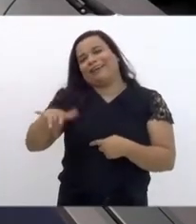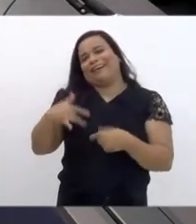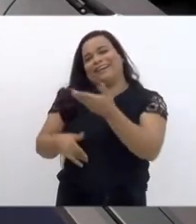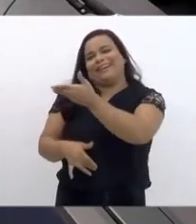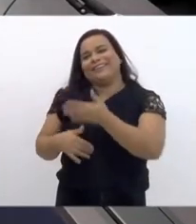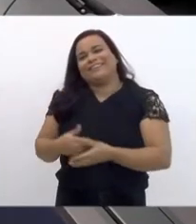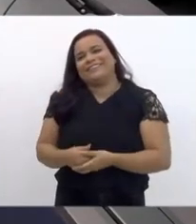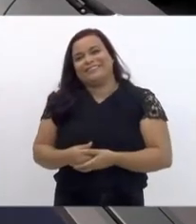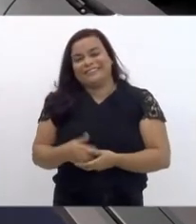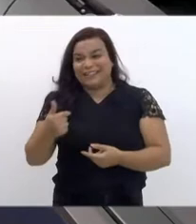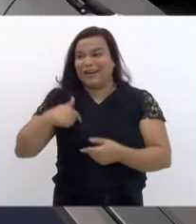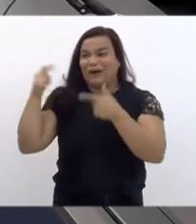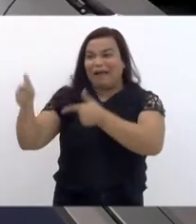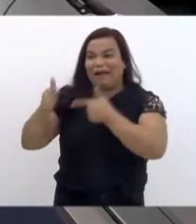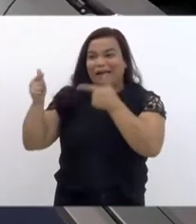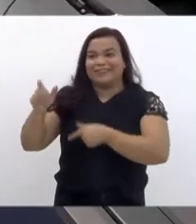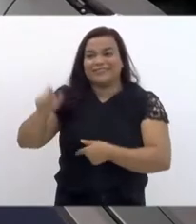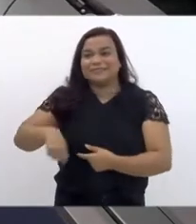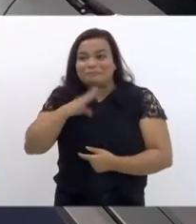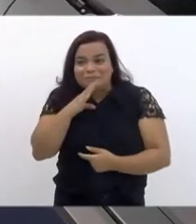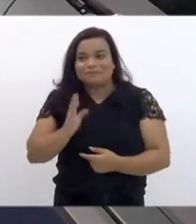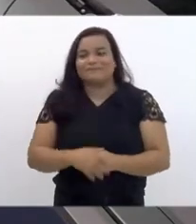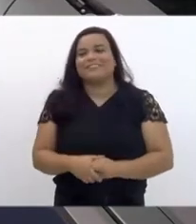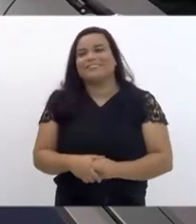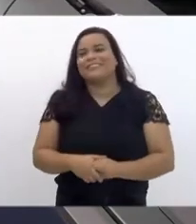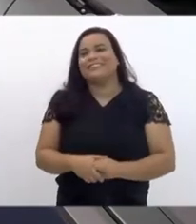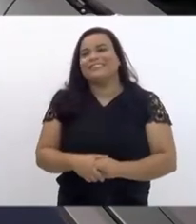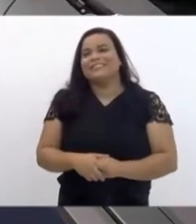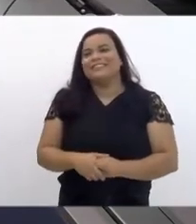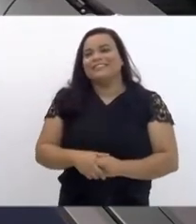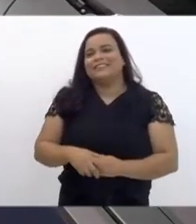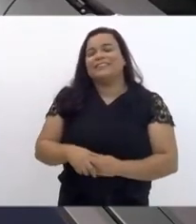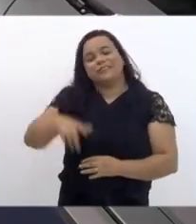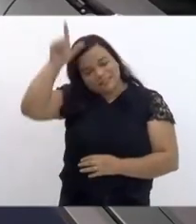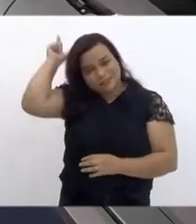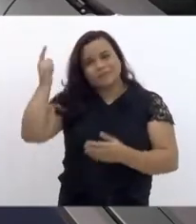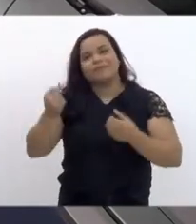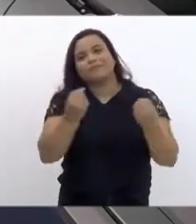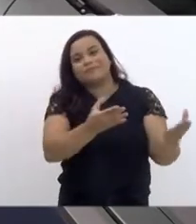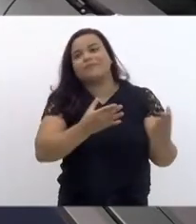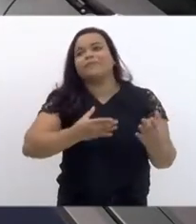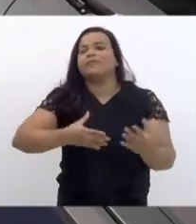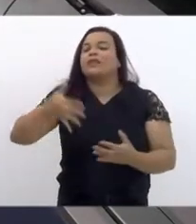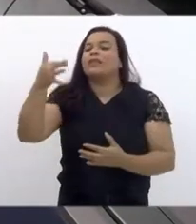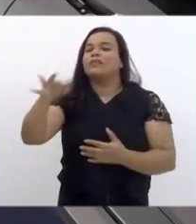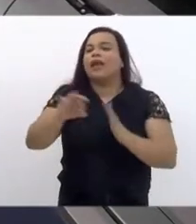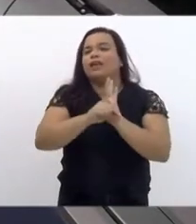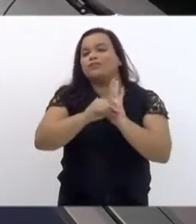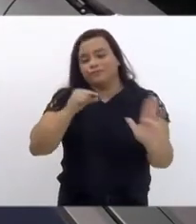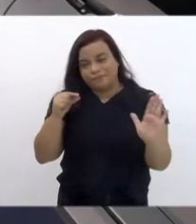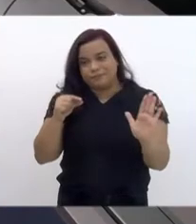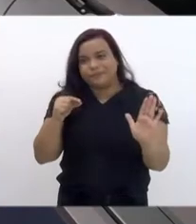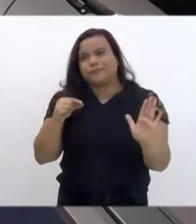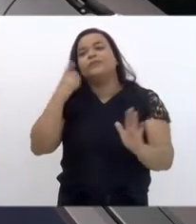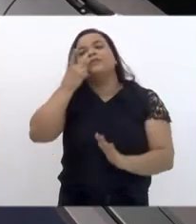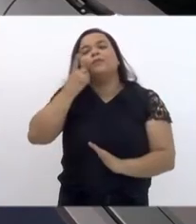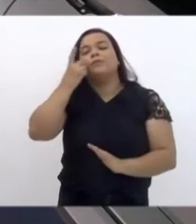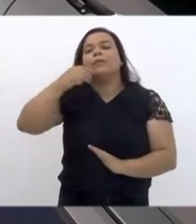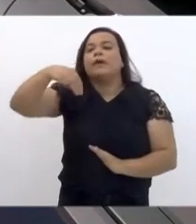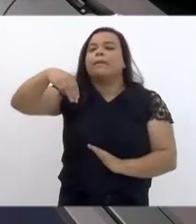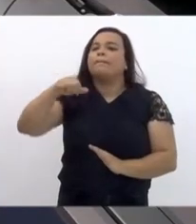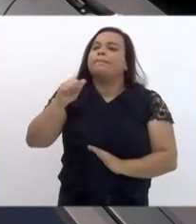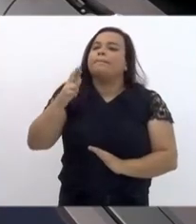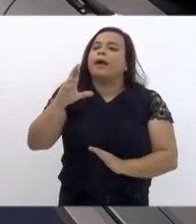que eu tô pedindo vista. Tanta vista concedida, deputado Luiz Paulo. 10 da pauta. Deputado Marcos Miller,